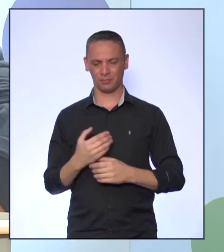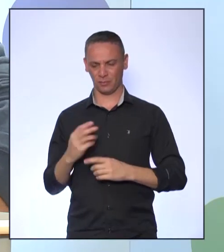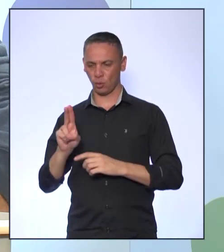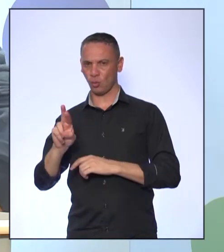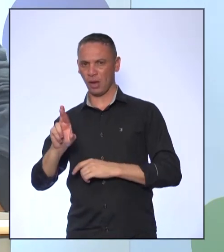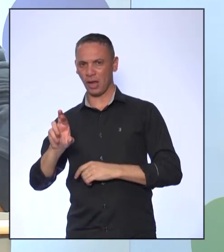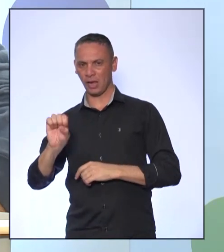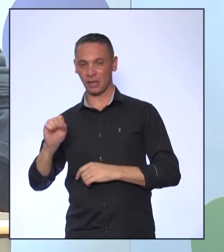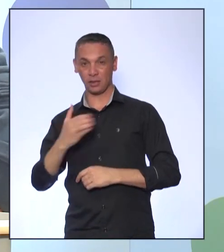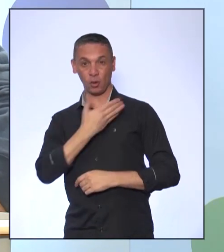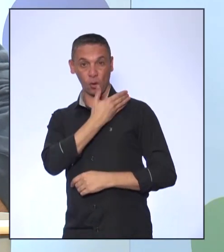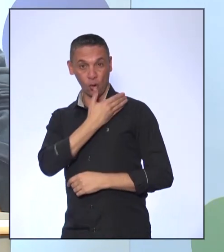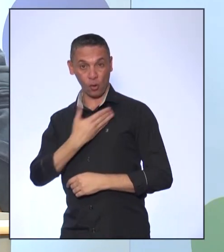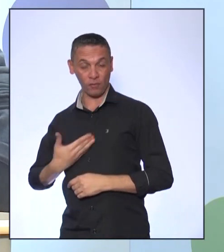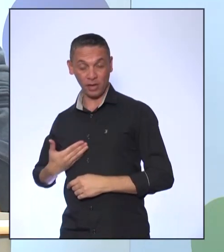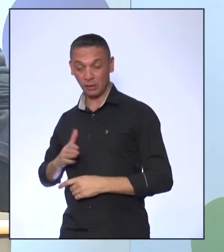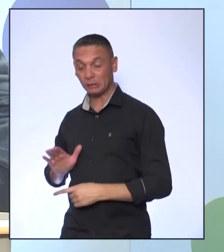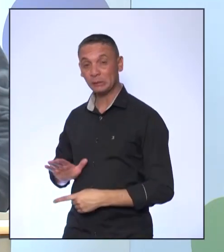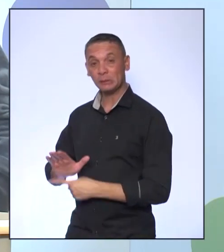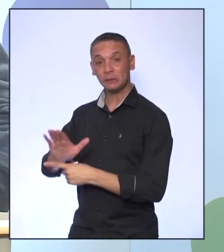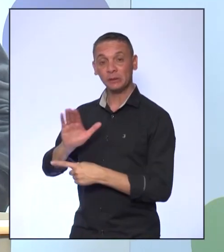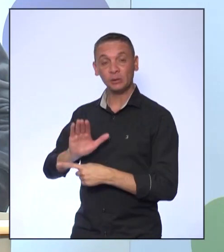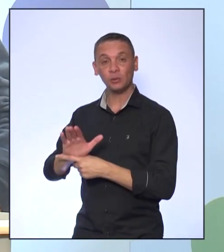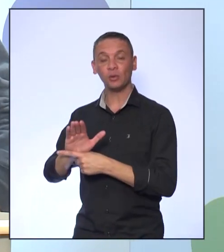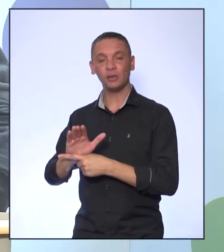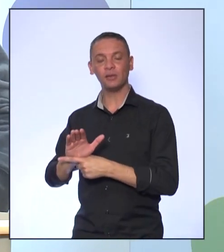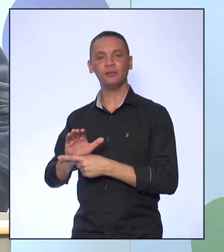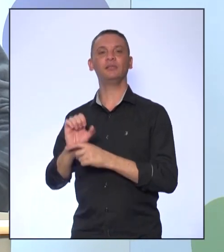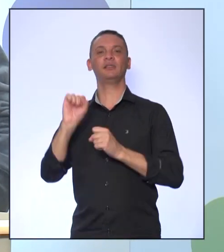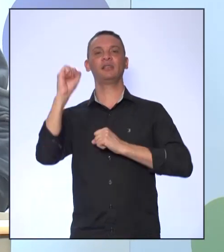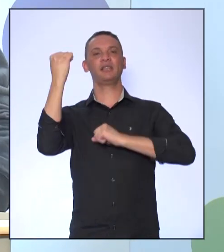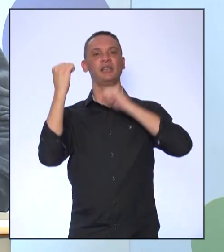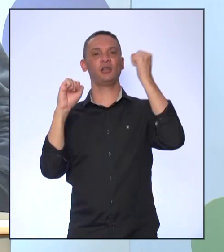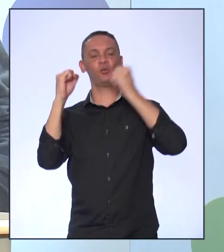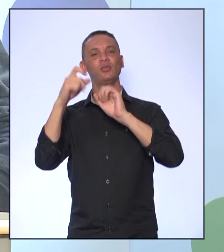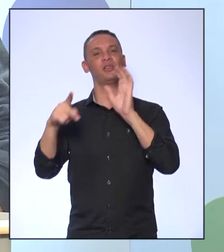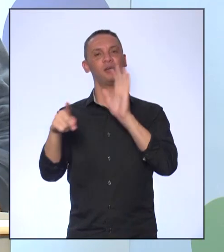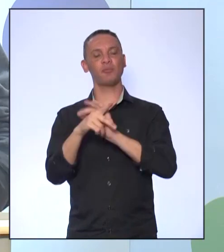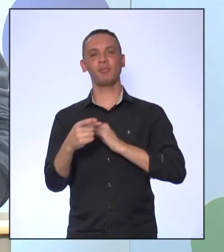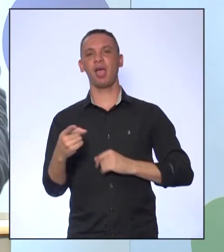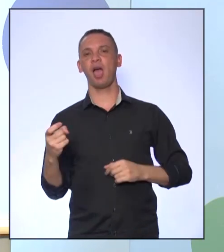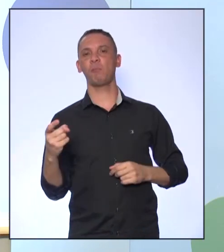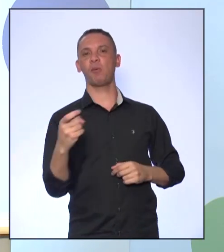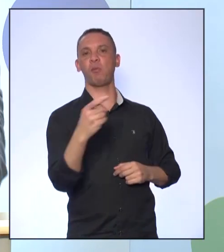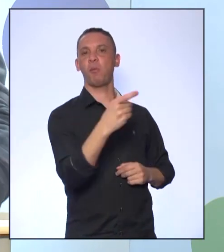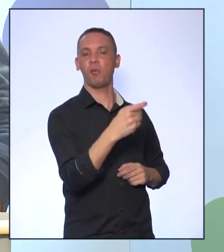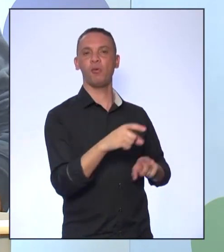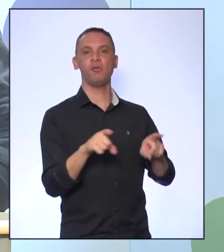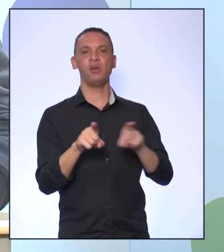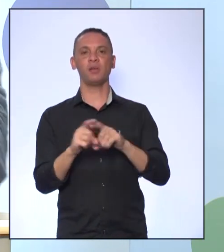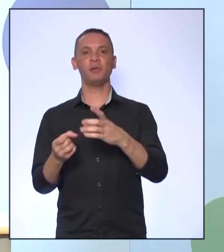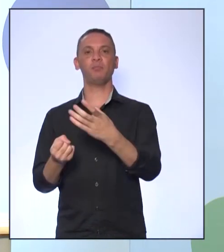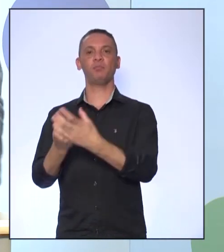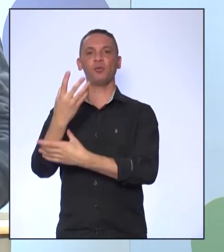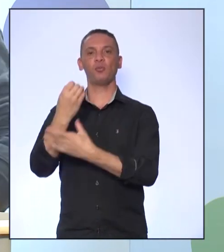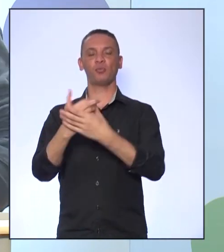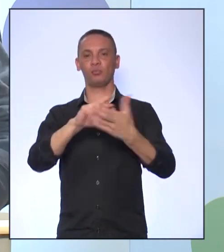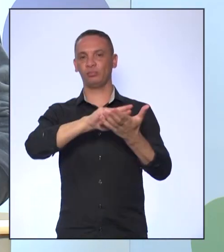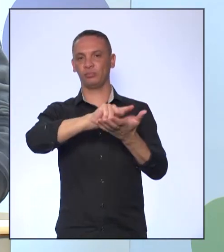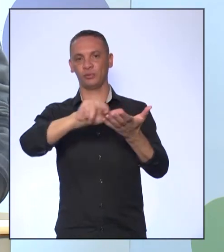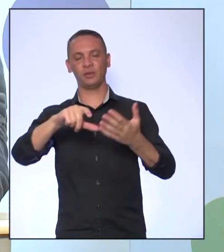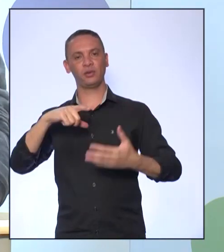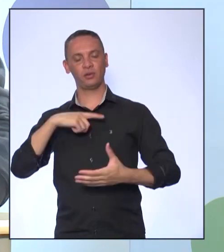base, principalmente as indústrias armamentistas e indústrias que produziam produtos para esse termo.